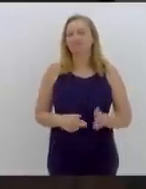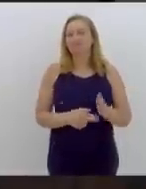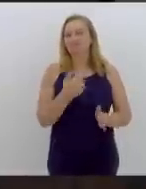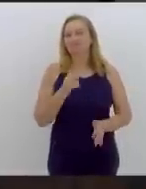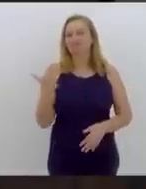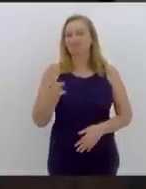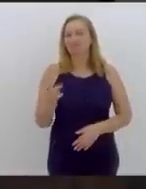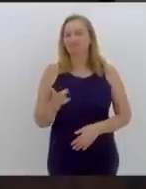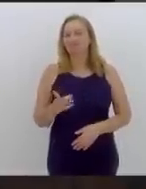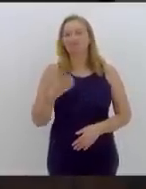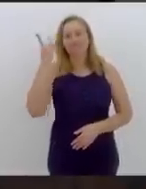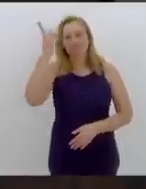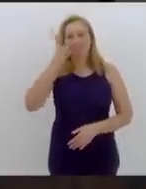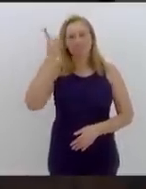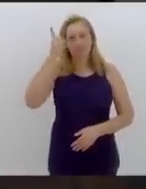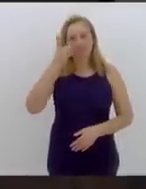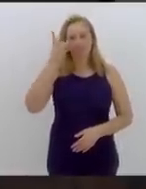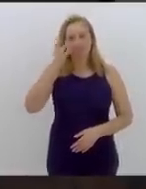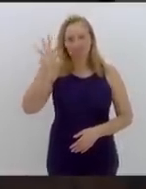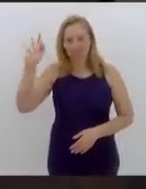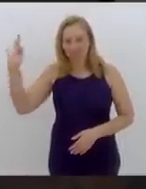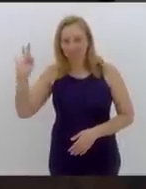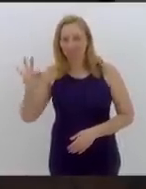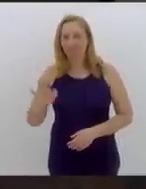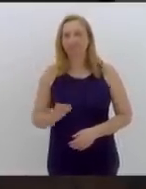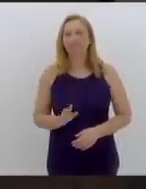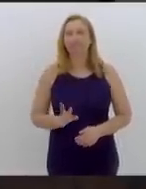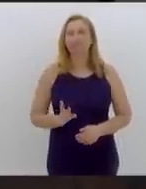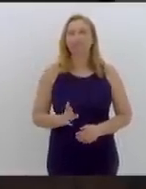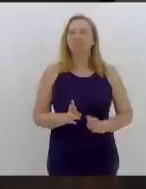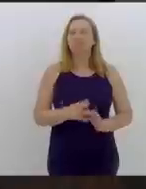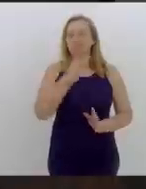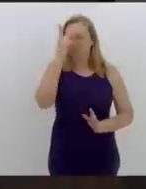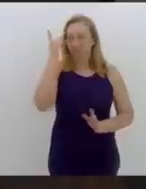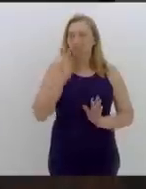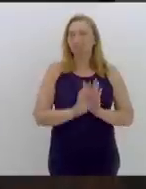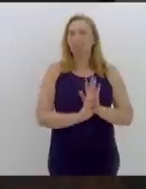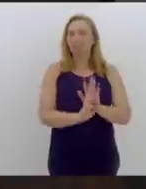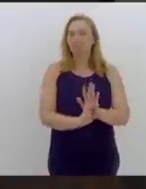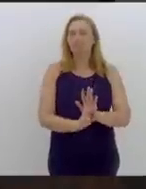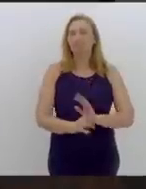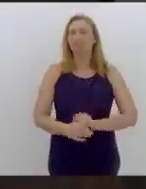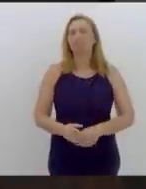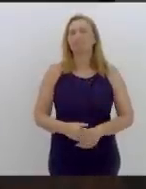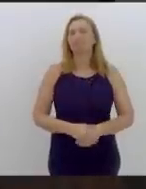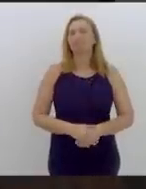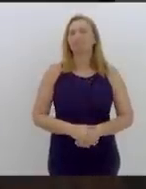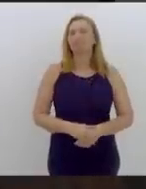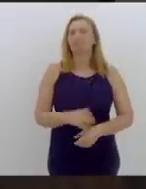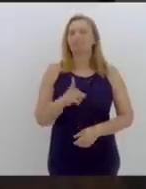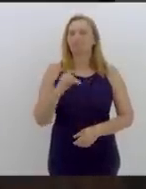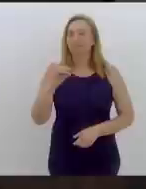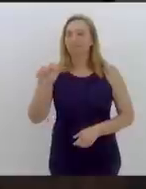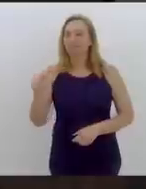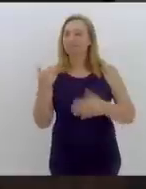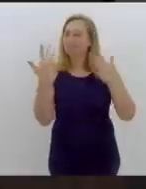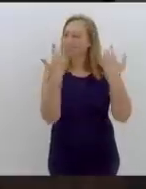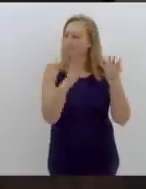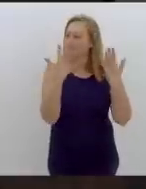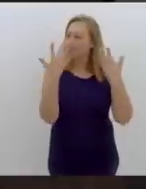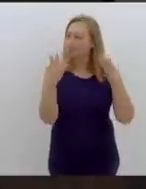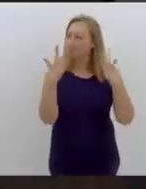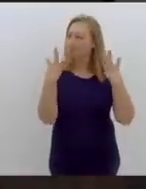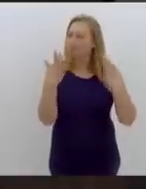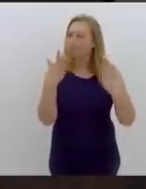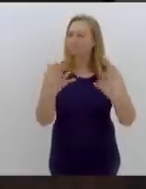a nossa deputado federal que graças a Deus agora a gente vai ter alguém representando tá aqui o Medeiros Claudinha parabéns pelo